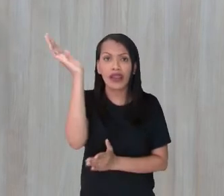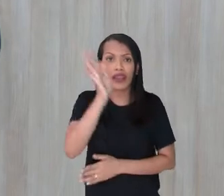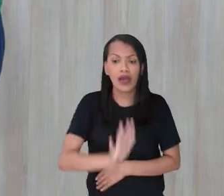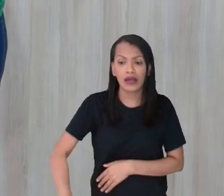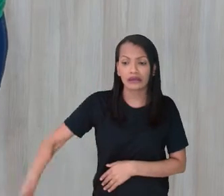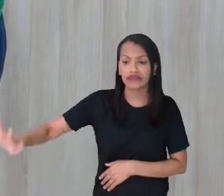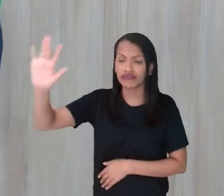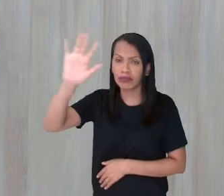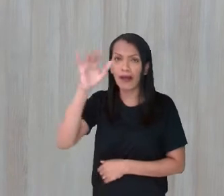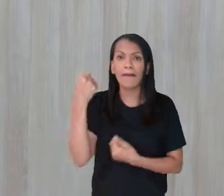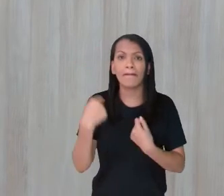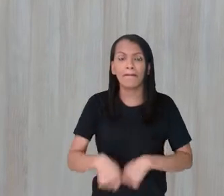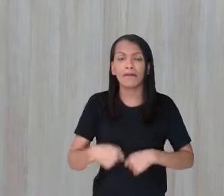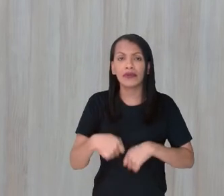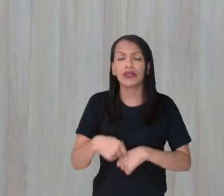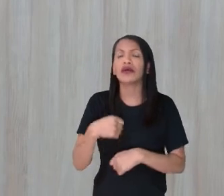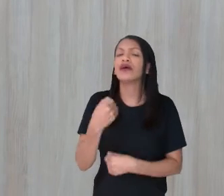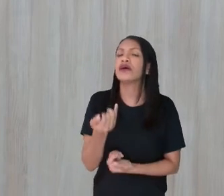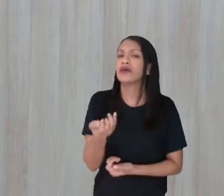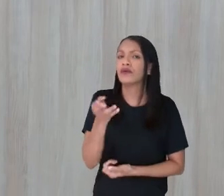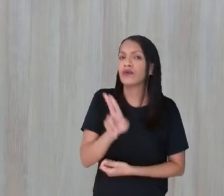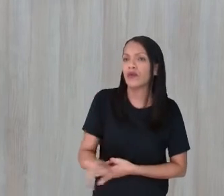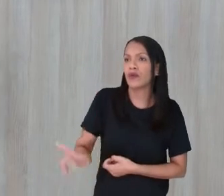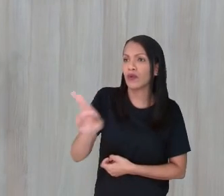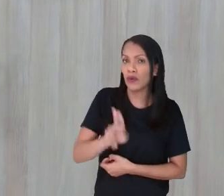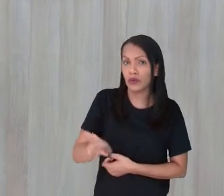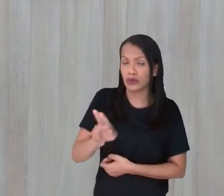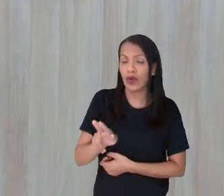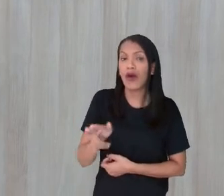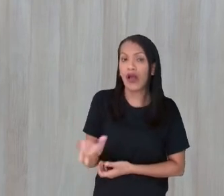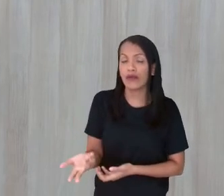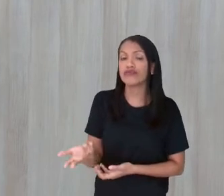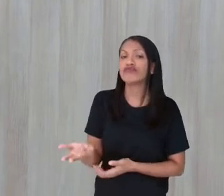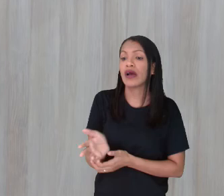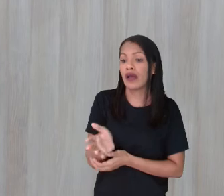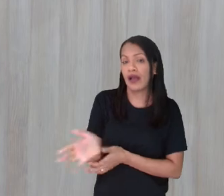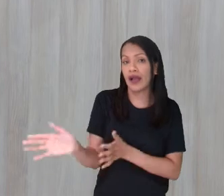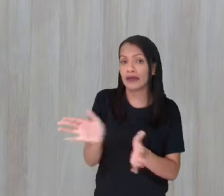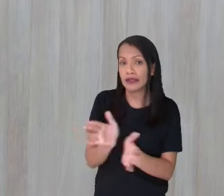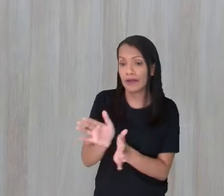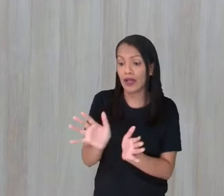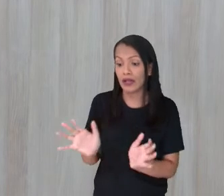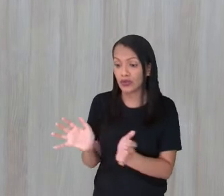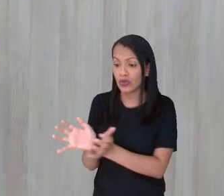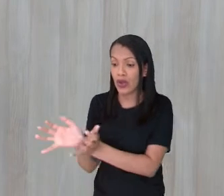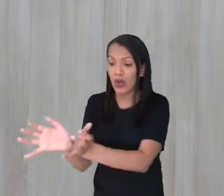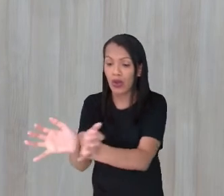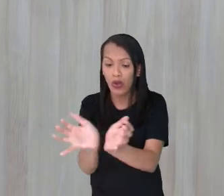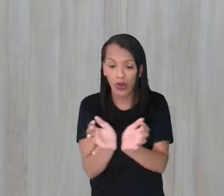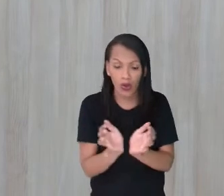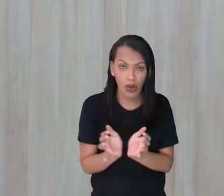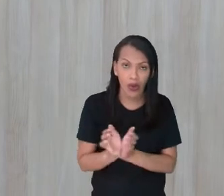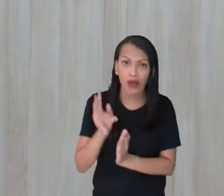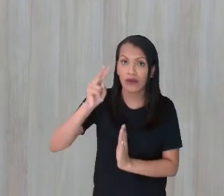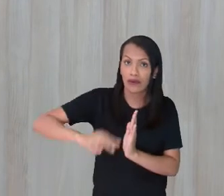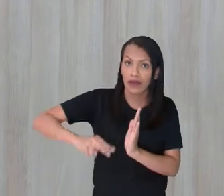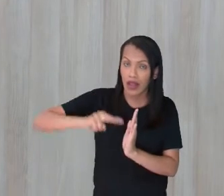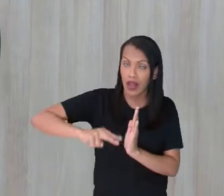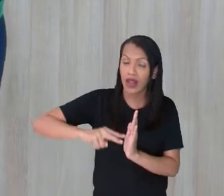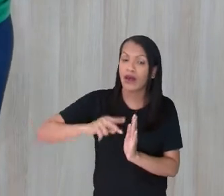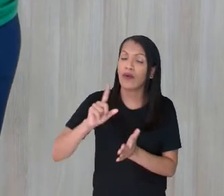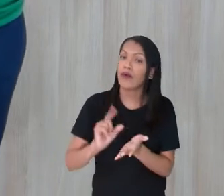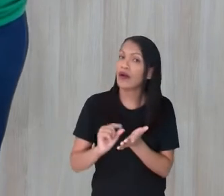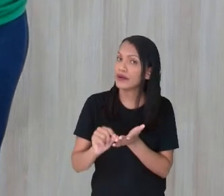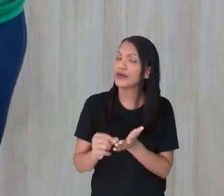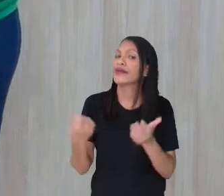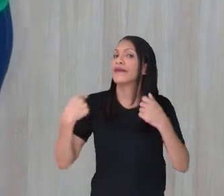Eu preciso utilizar uma norma padrão que seja acessível a todos os grupos que vão ler aquele artigo.